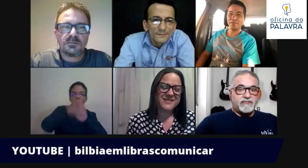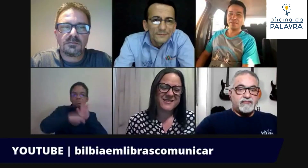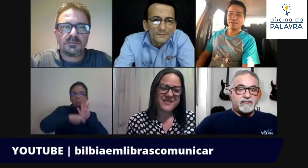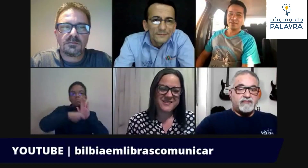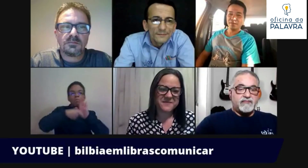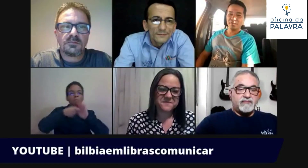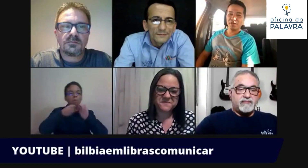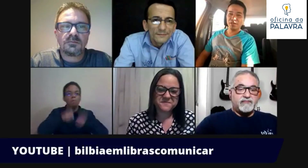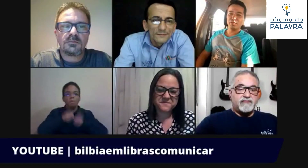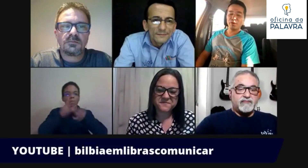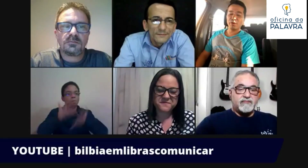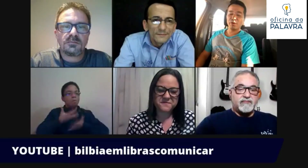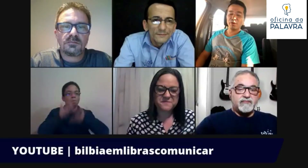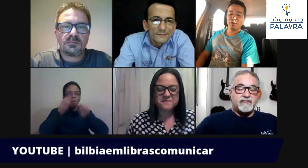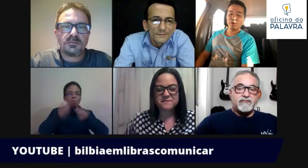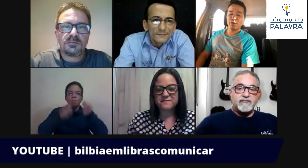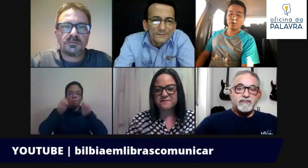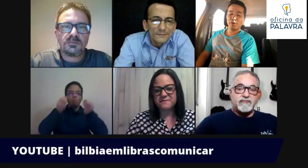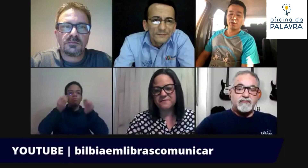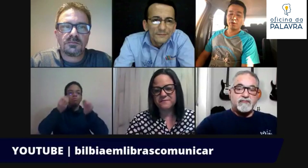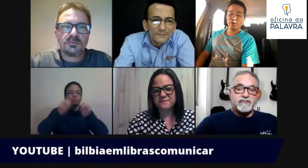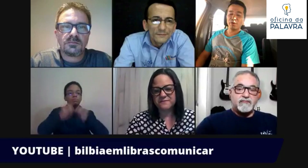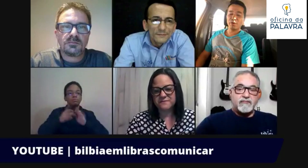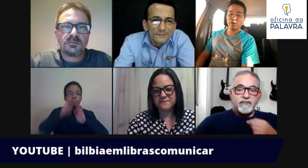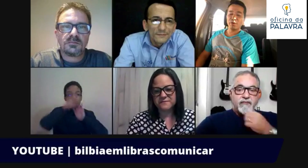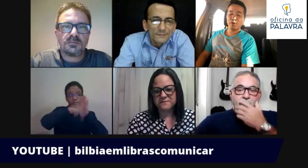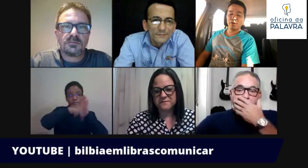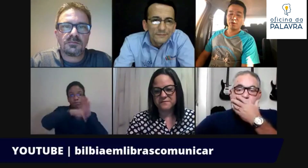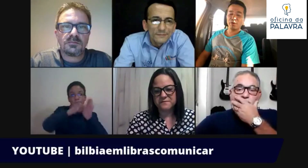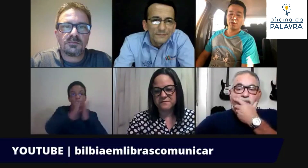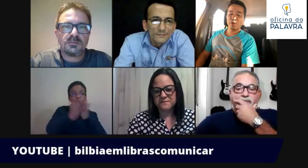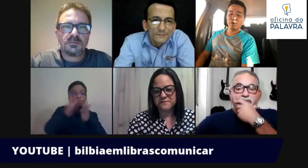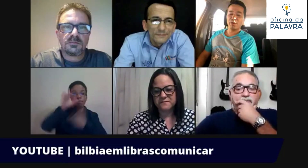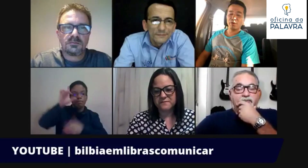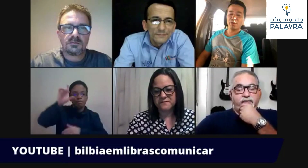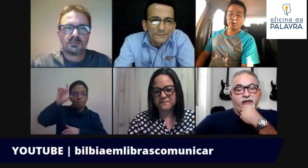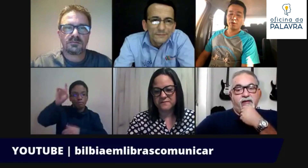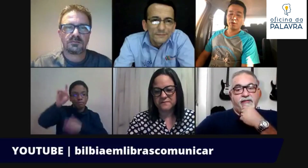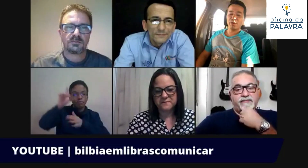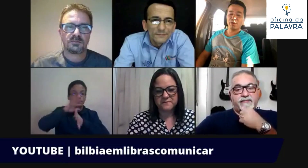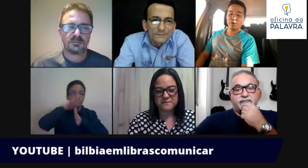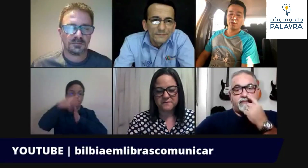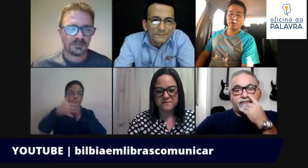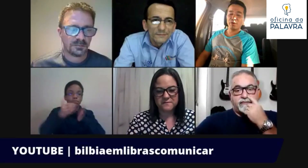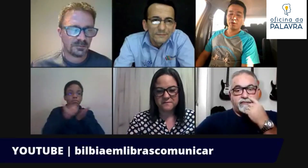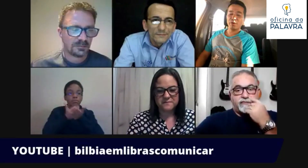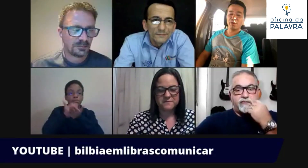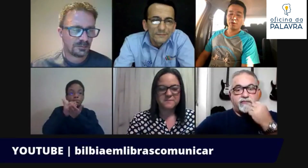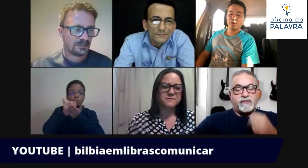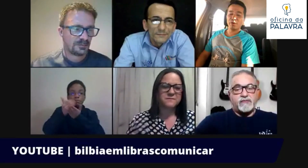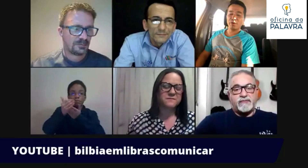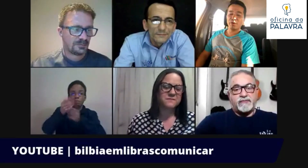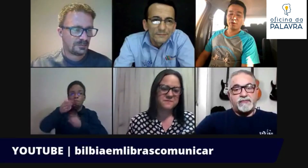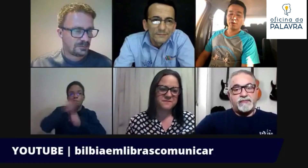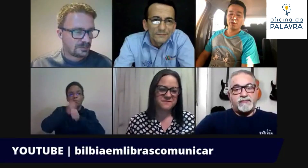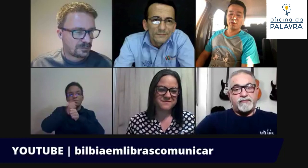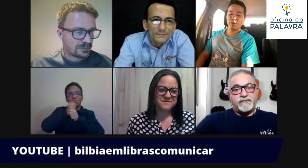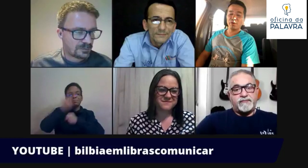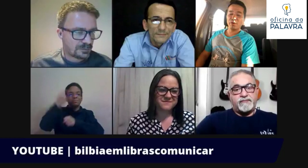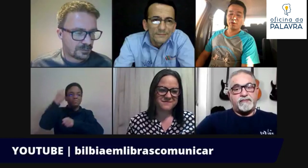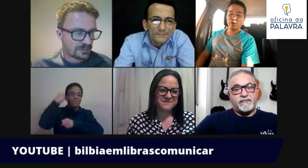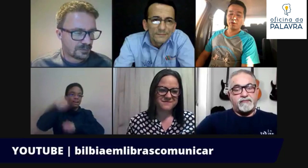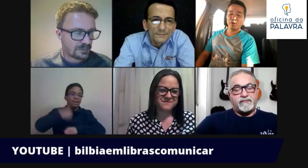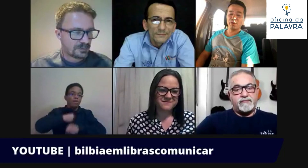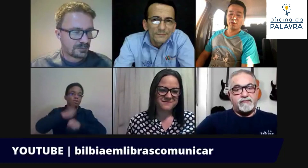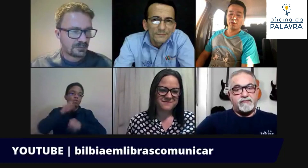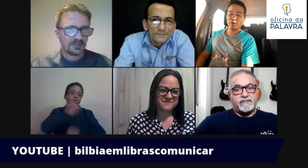Legal. Bem, o projeto da Bíblia em Libras começou quando eu estava fazendo seminário, em